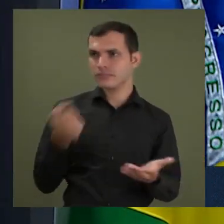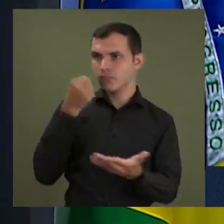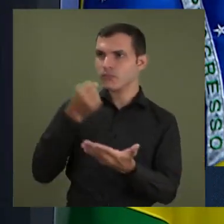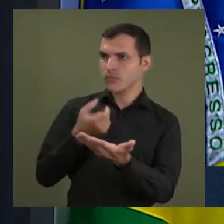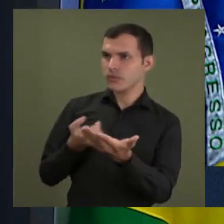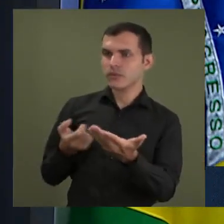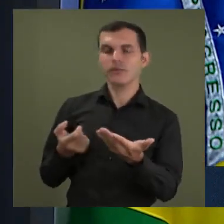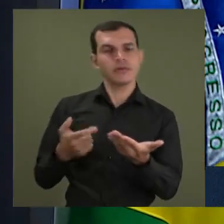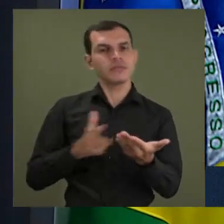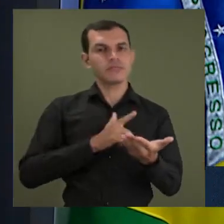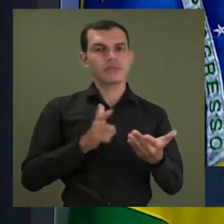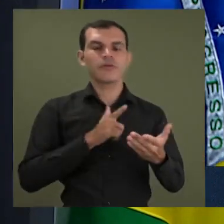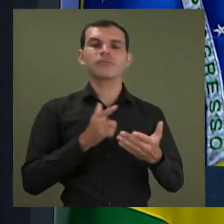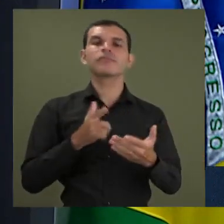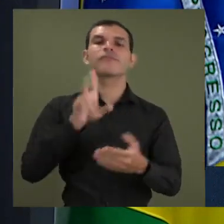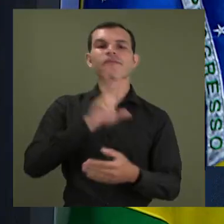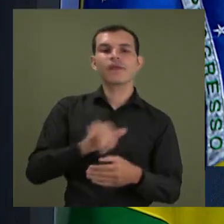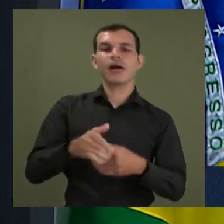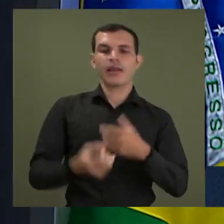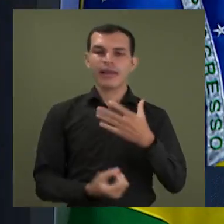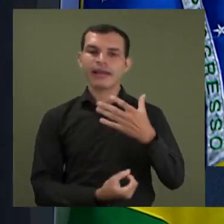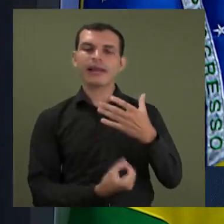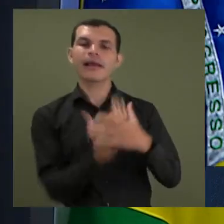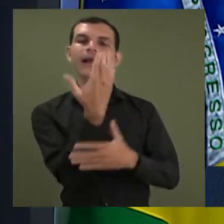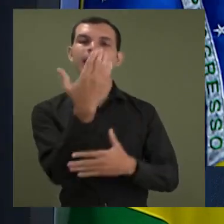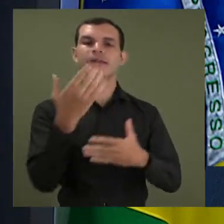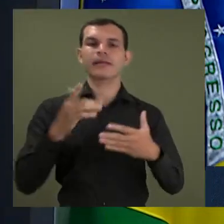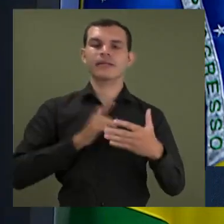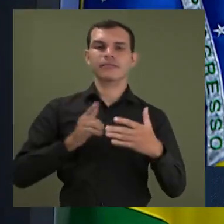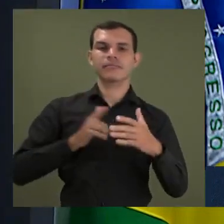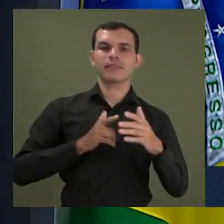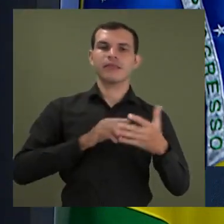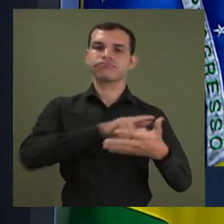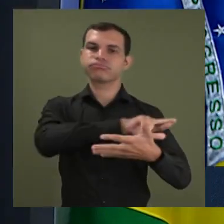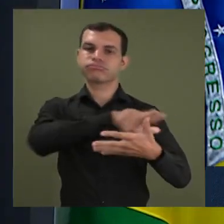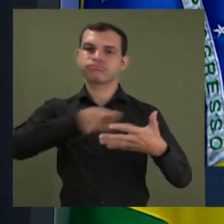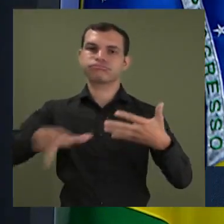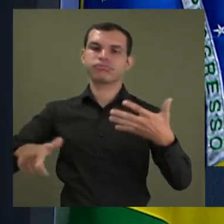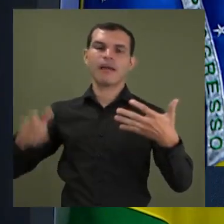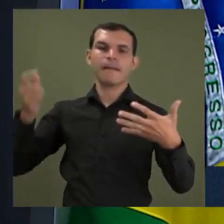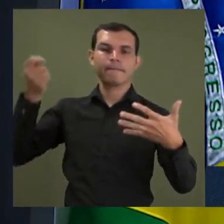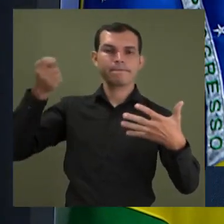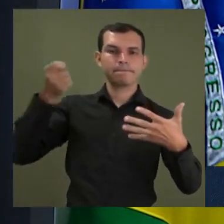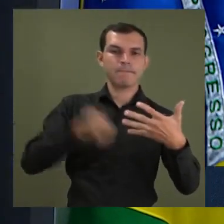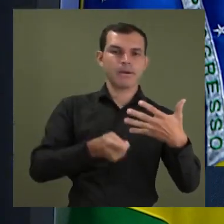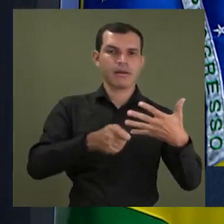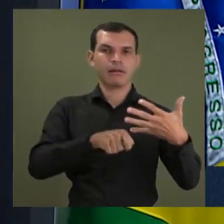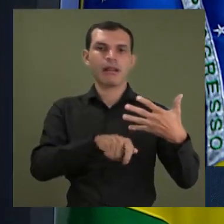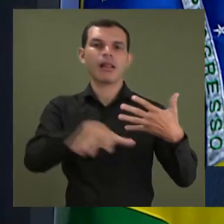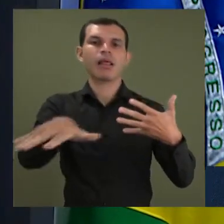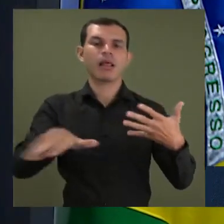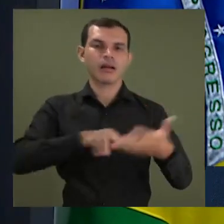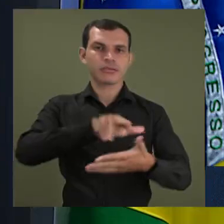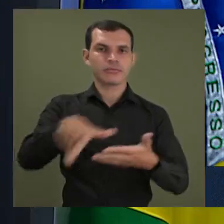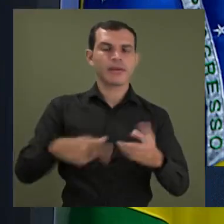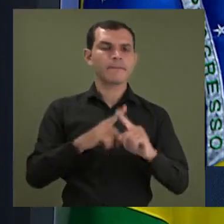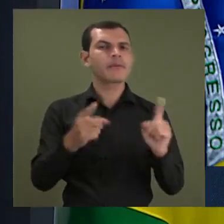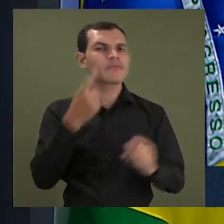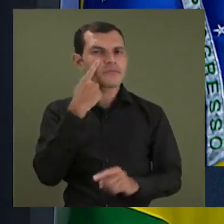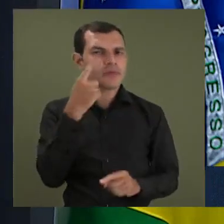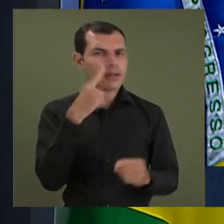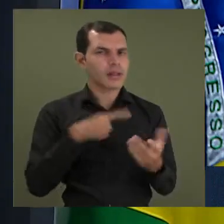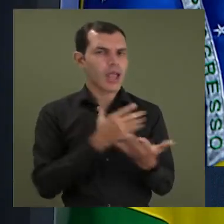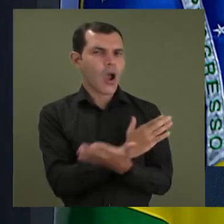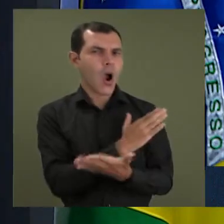criando jurisprudência, abrindo exceções, e quando se vê certos crimes começam a